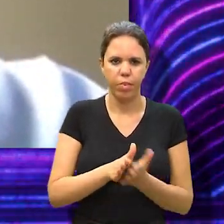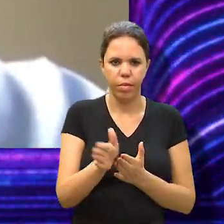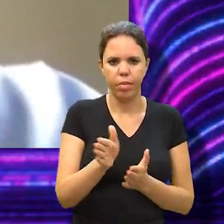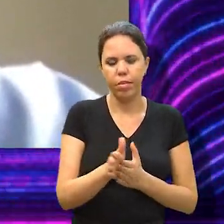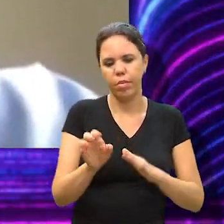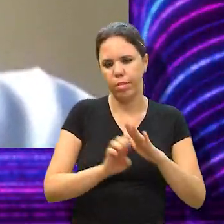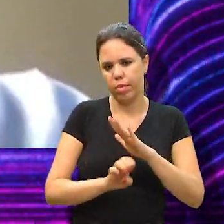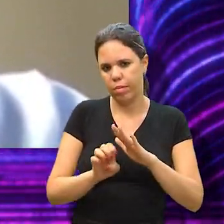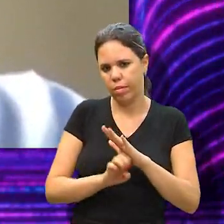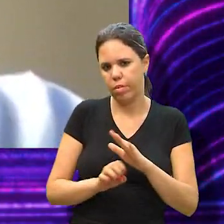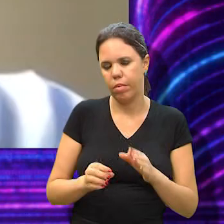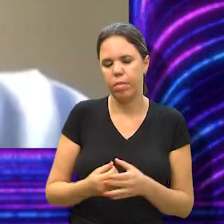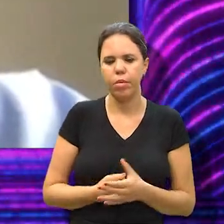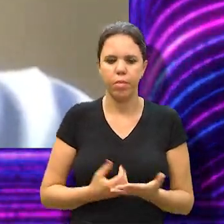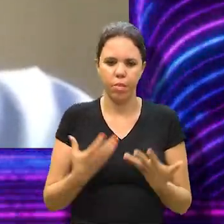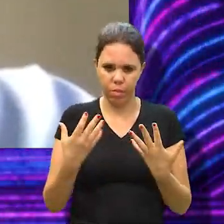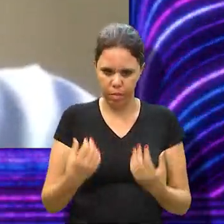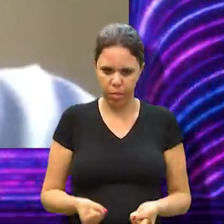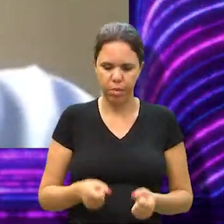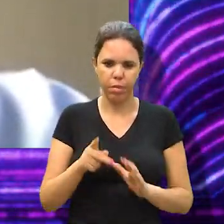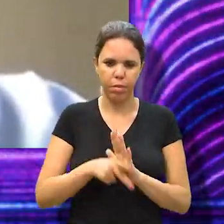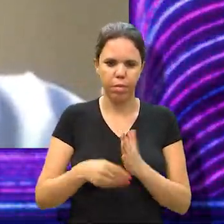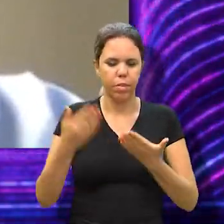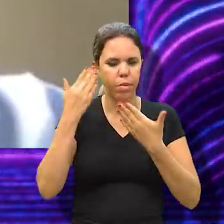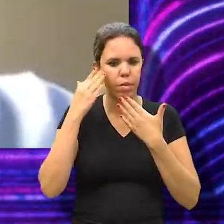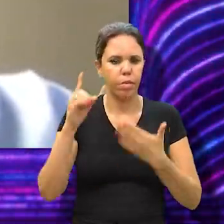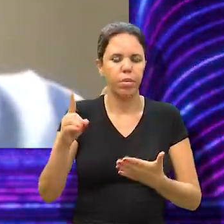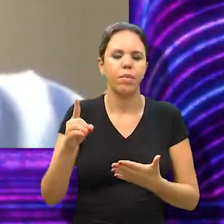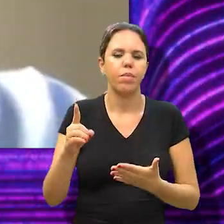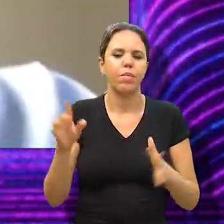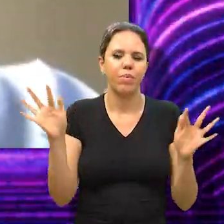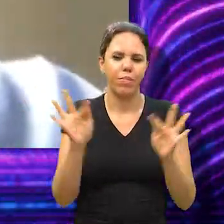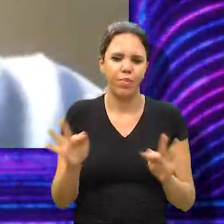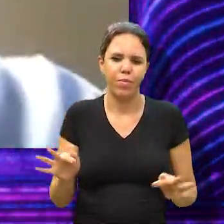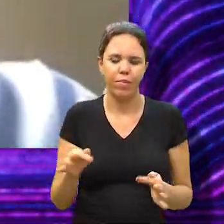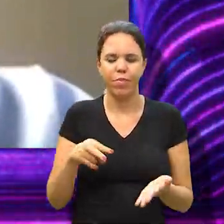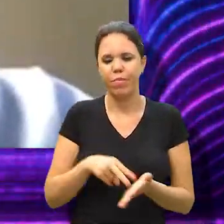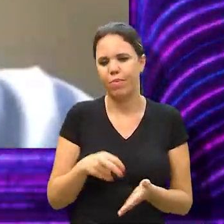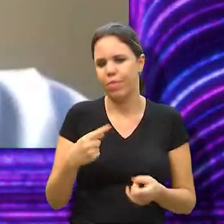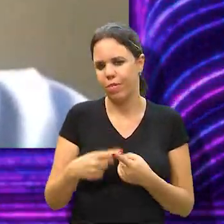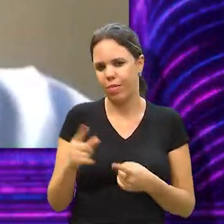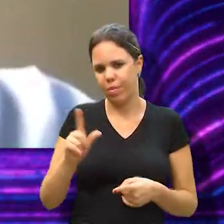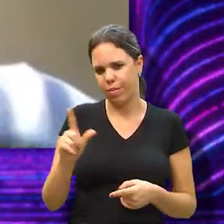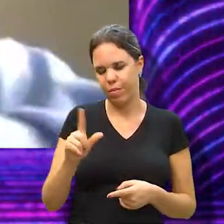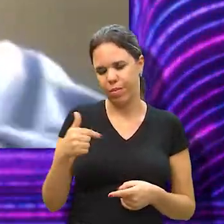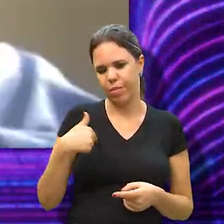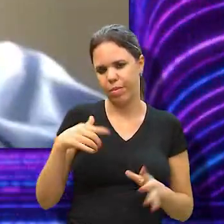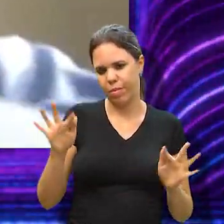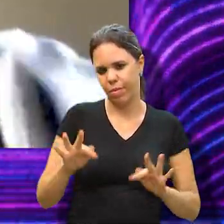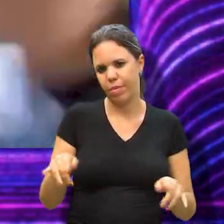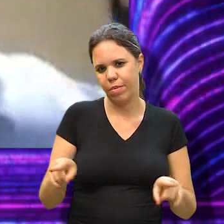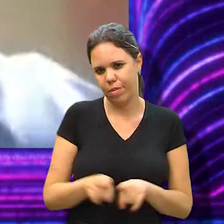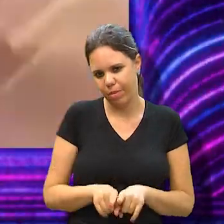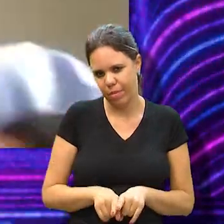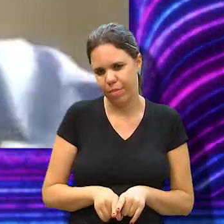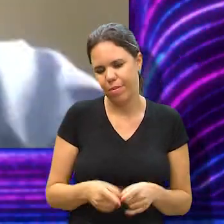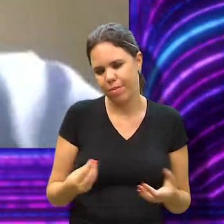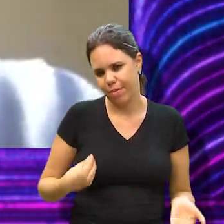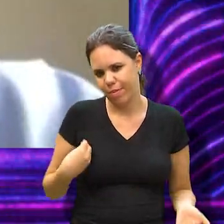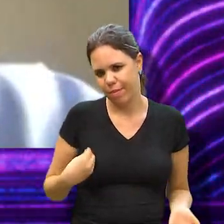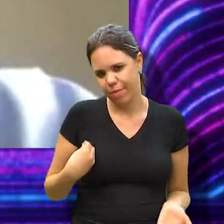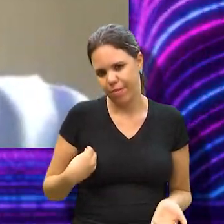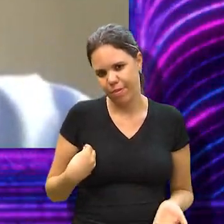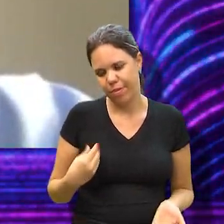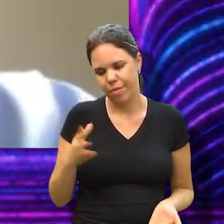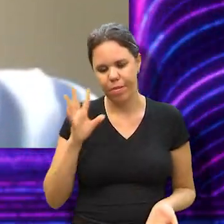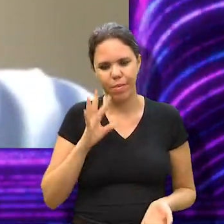pela editora que apostou no projeto e, graças a Deus, eu fico feliz porque, óbvio que eu estou feliz, mas ela também está feliz da